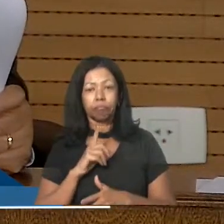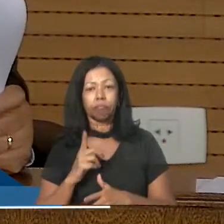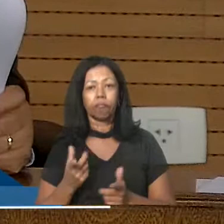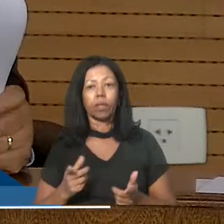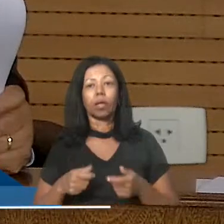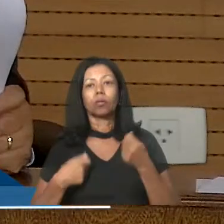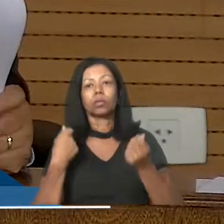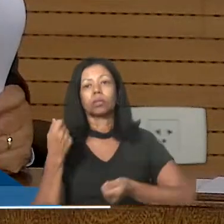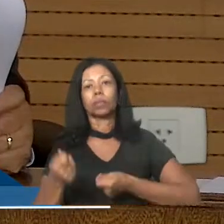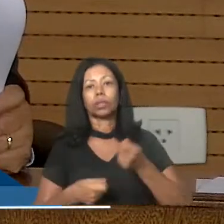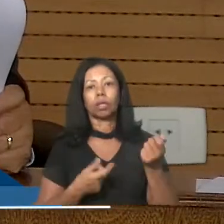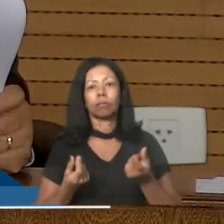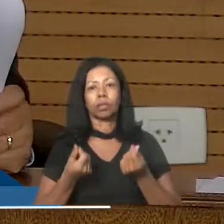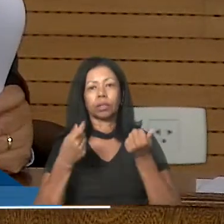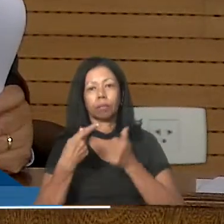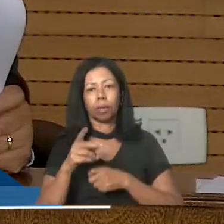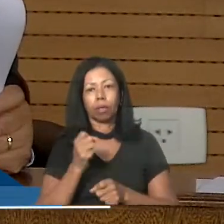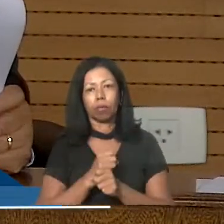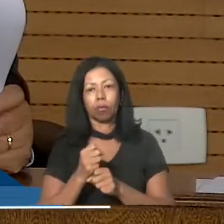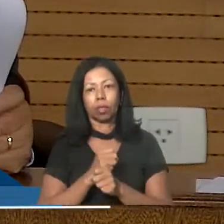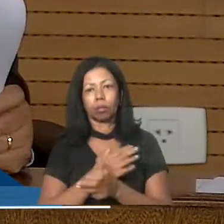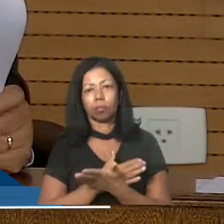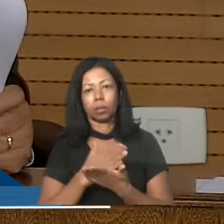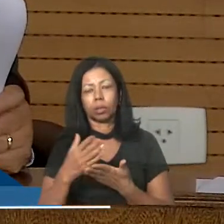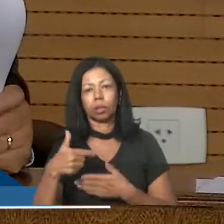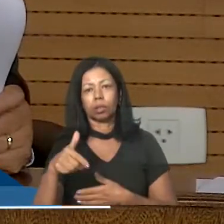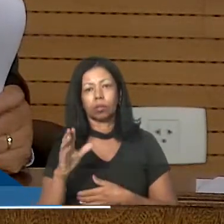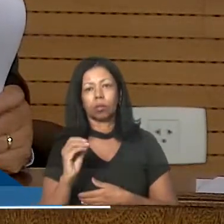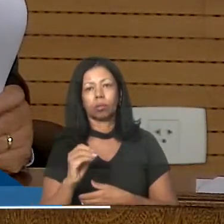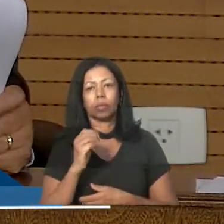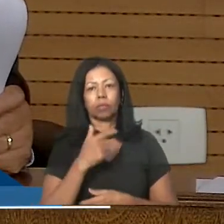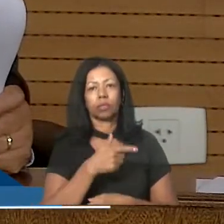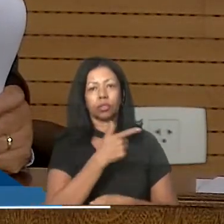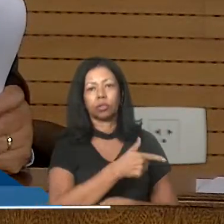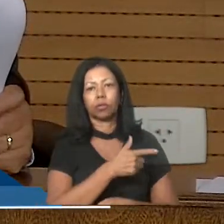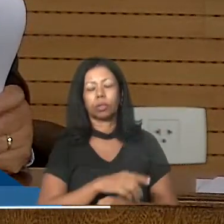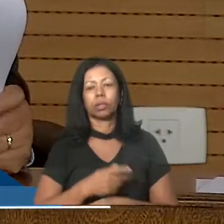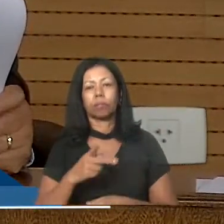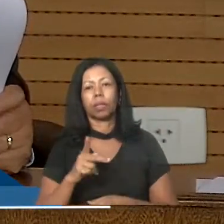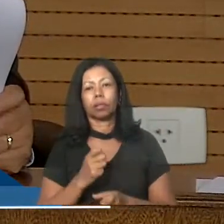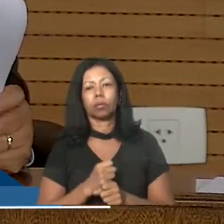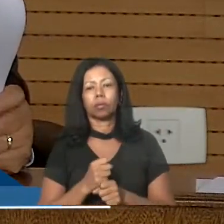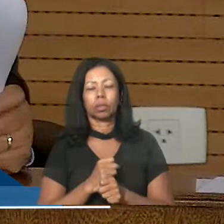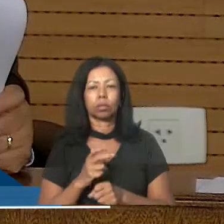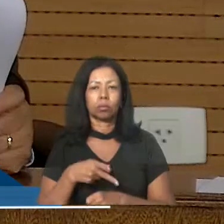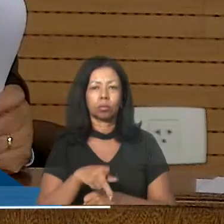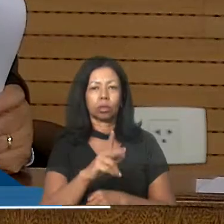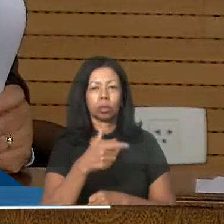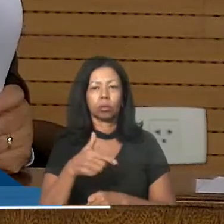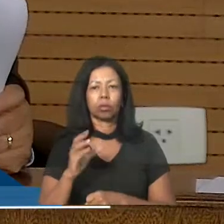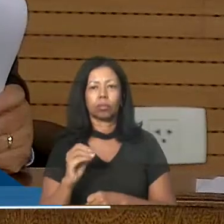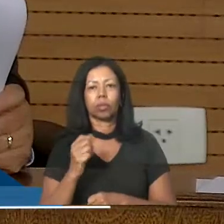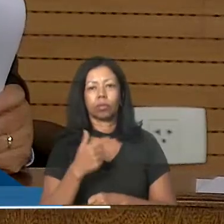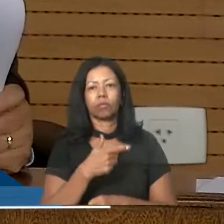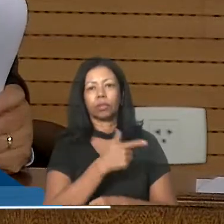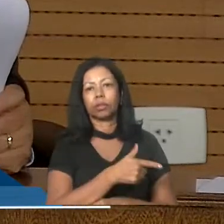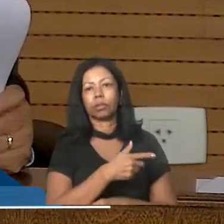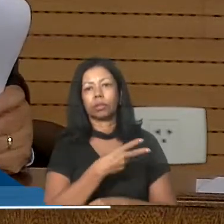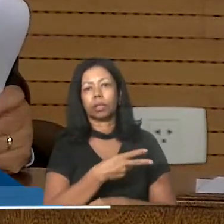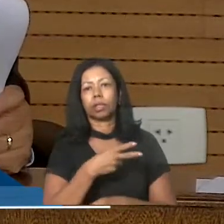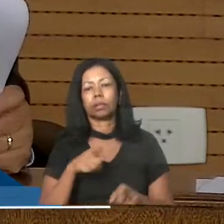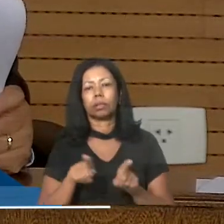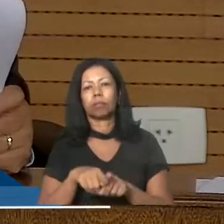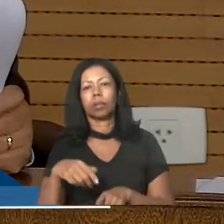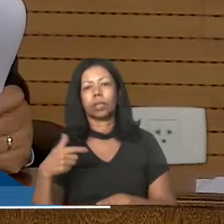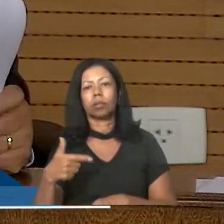financeiro para o ano que entrará em vigor 2022 e para os dois anos subsequentes, 2023-2024,